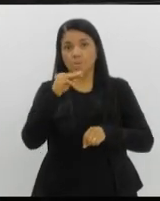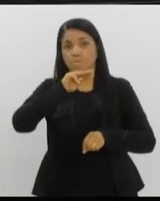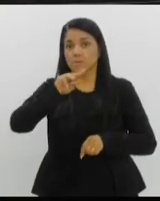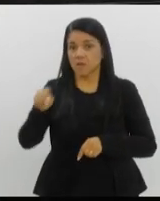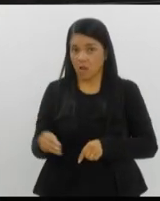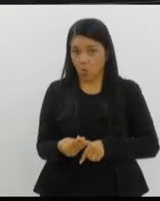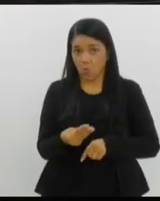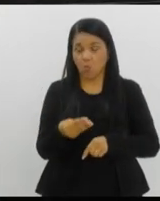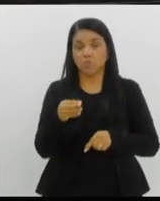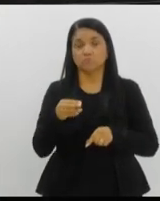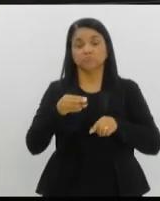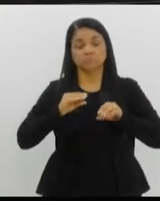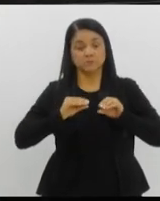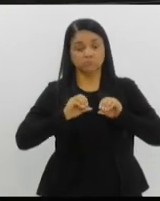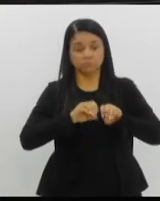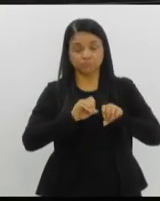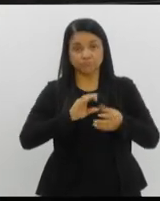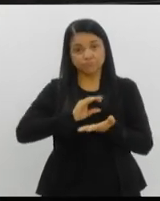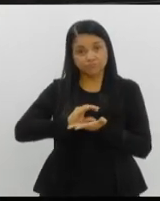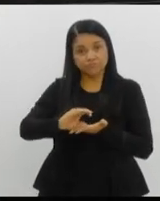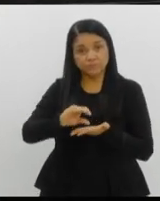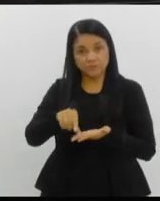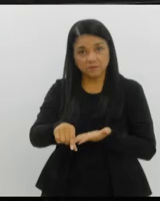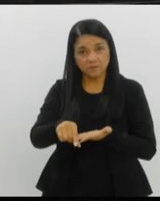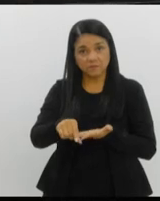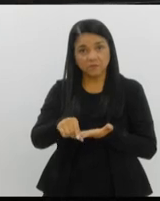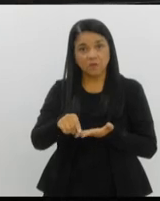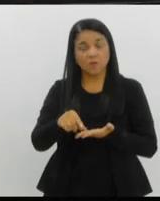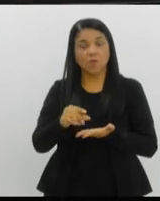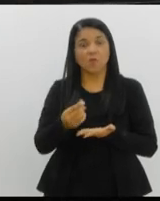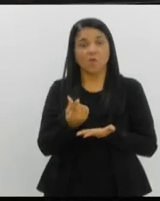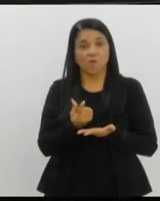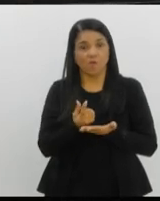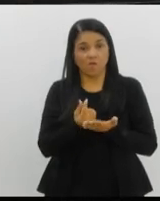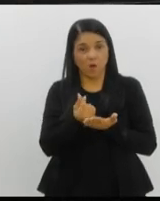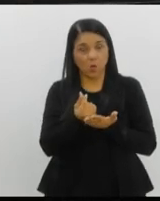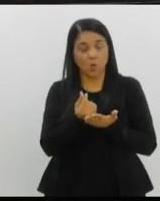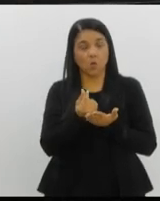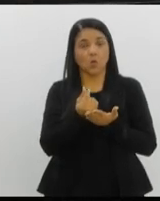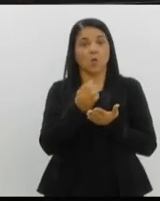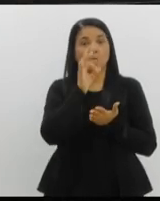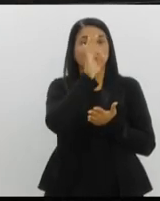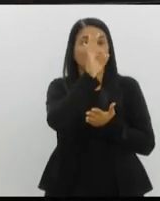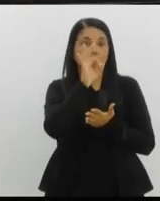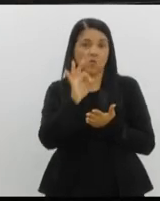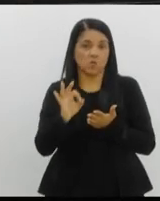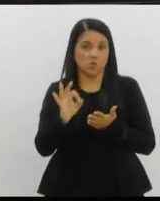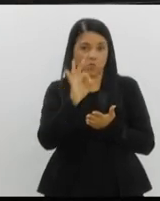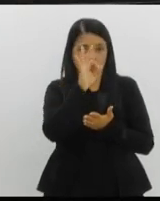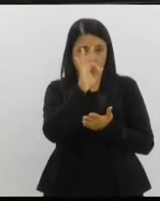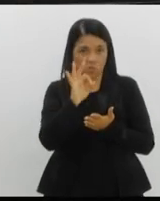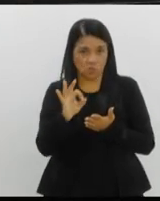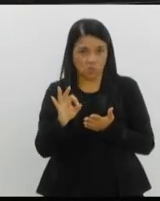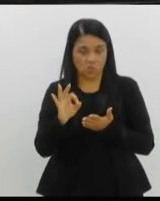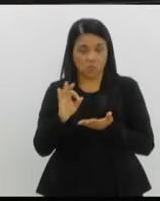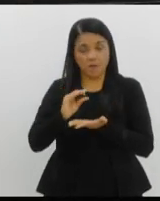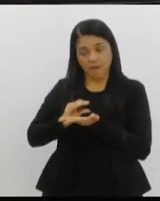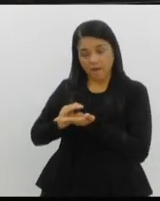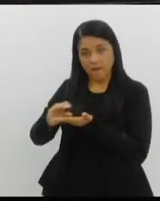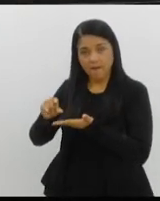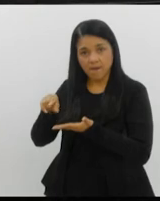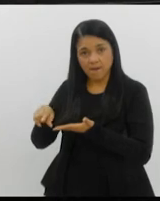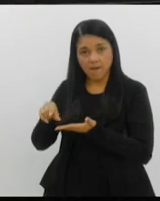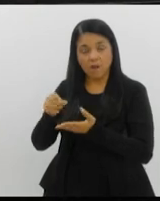para a educação. Hoje, esse valor seria retirado um percentual, uma gorjeta, para garantia